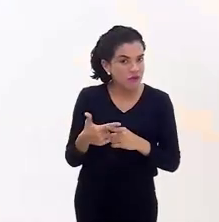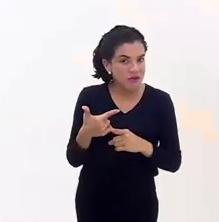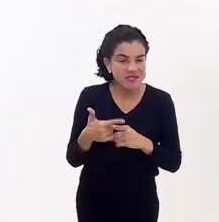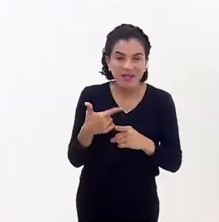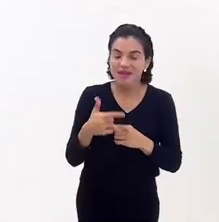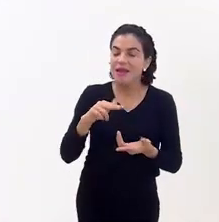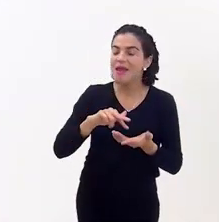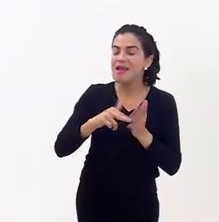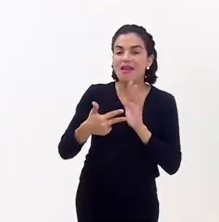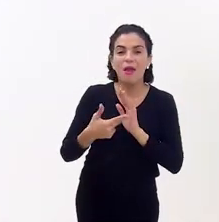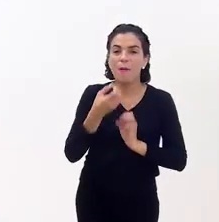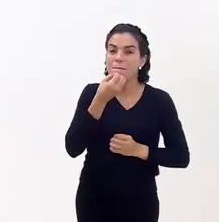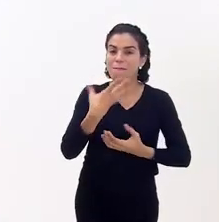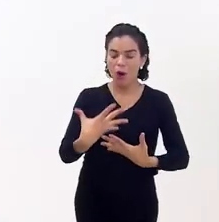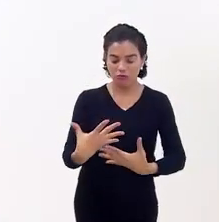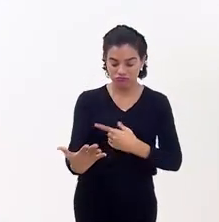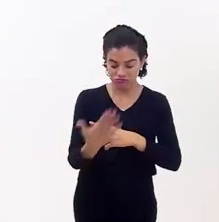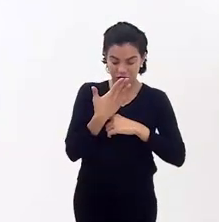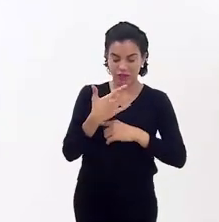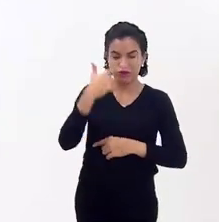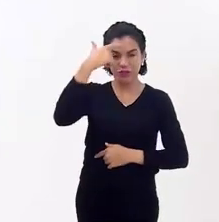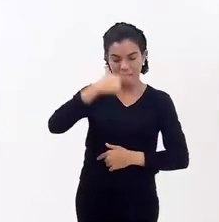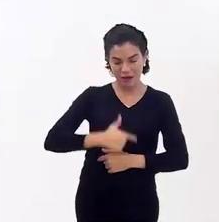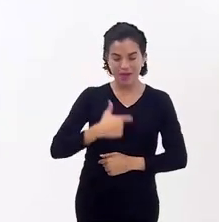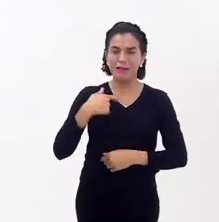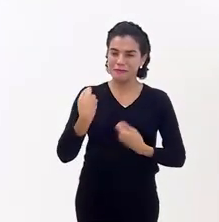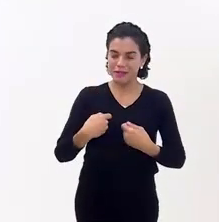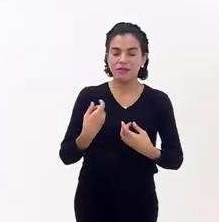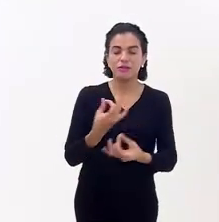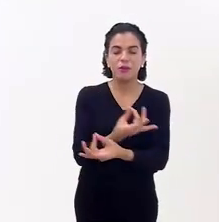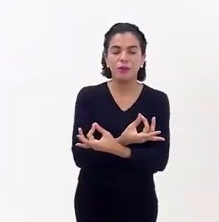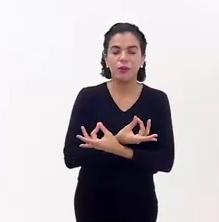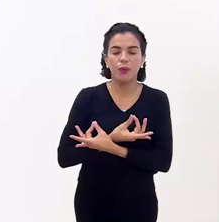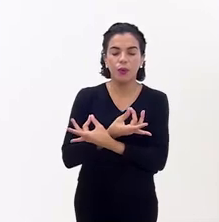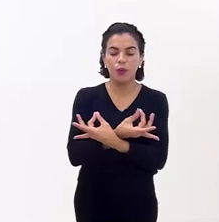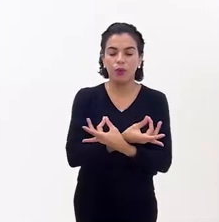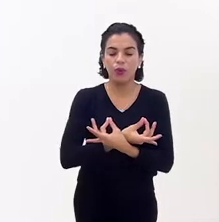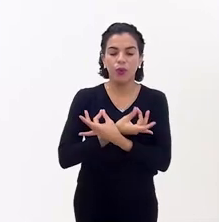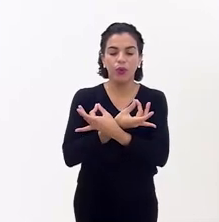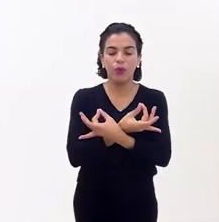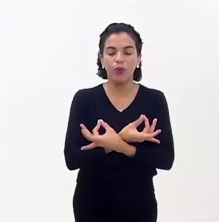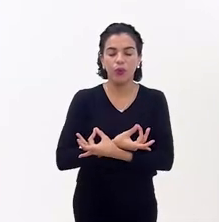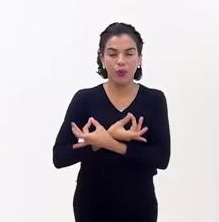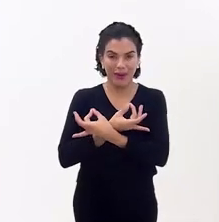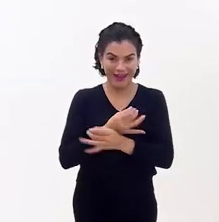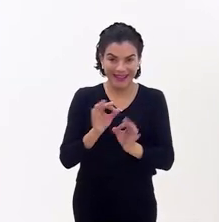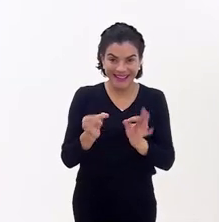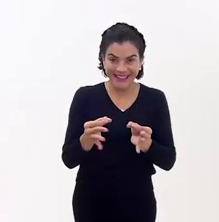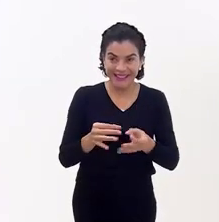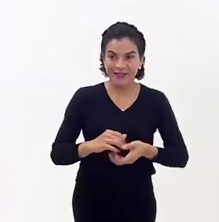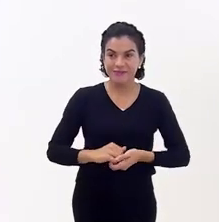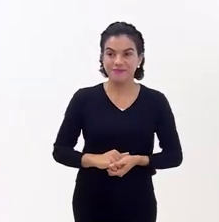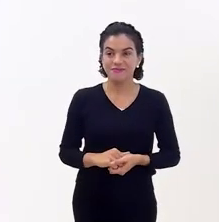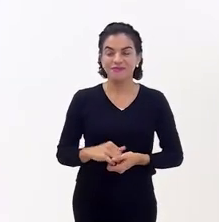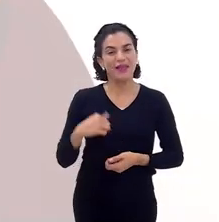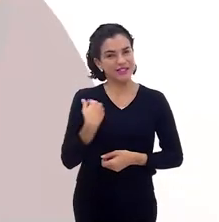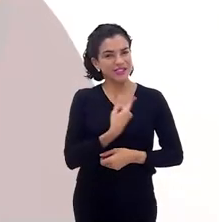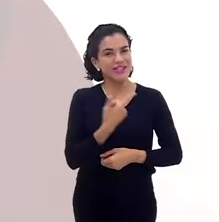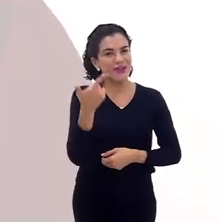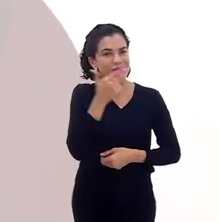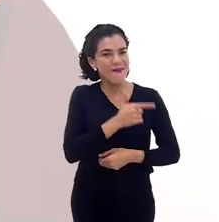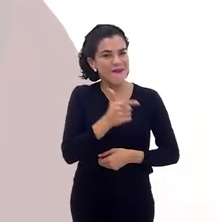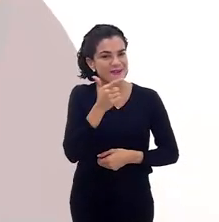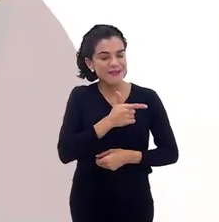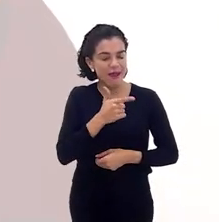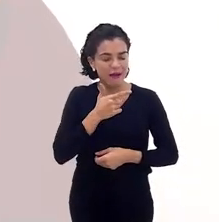Você vai fazer bem a si mesmo. E a gente precisa meditar, né? Porque tem acontecido muitas coisas. Que a